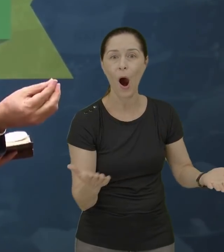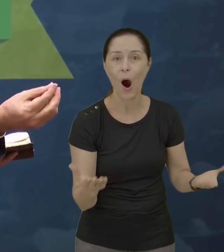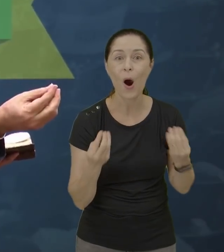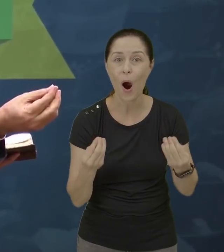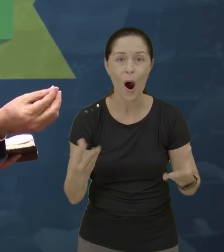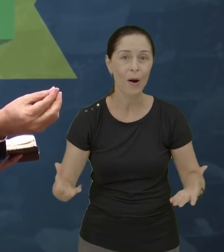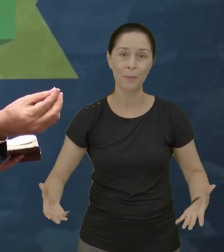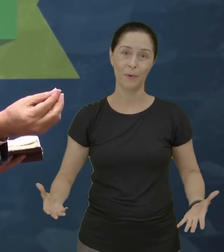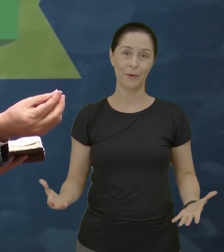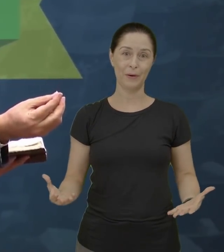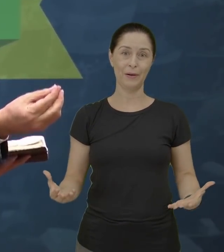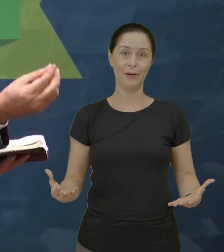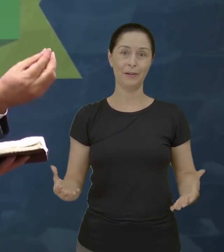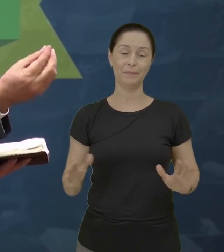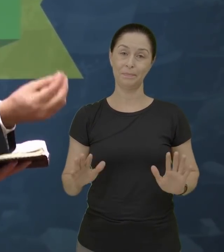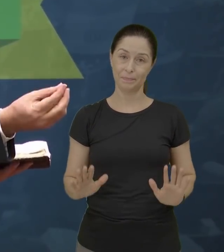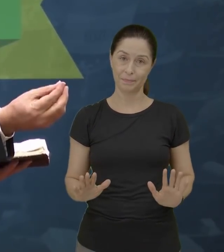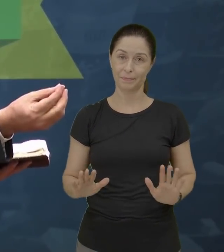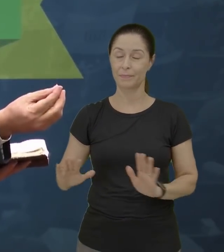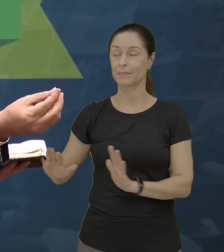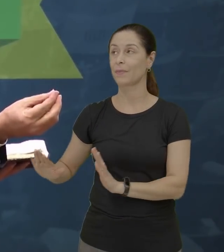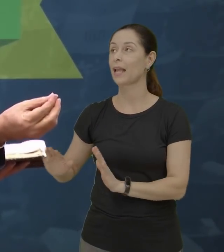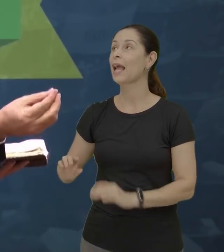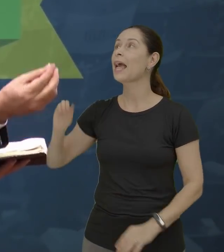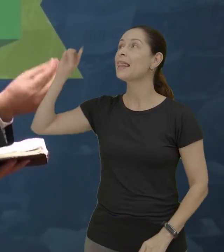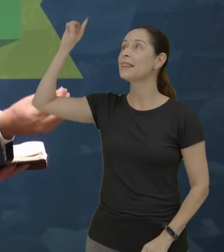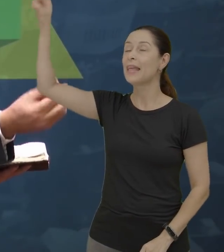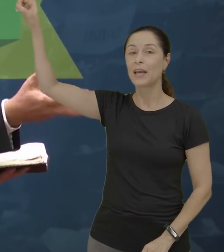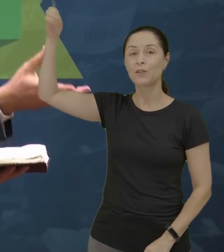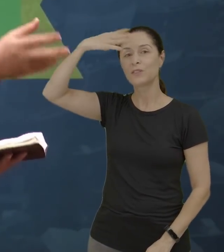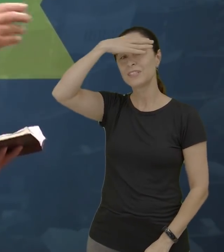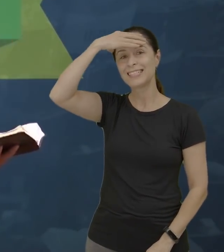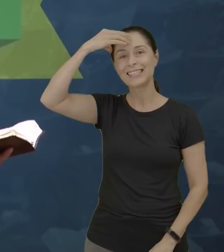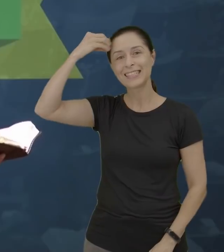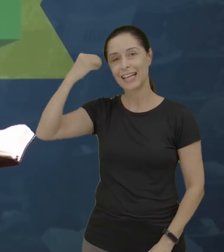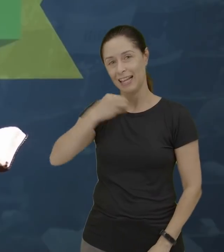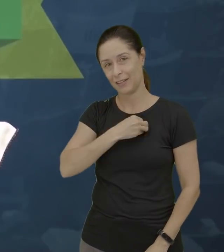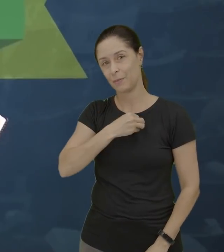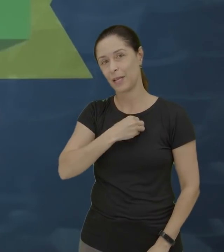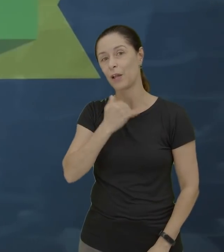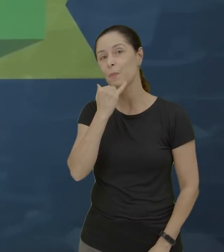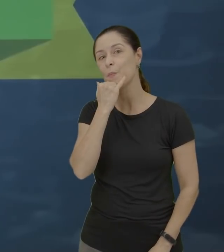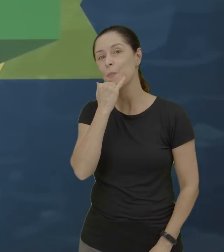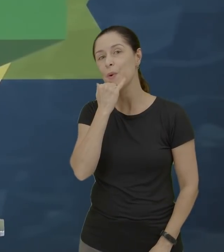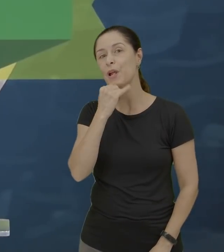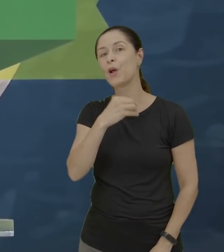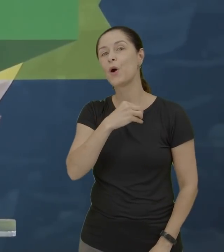pecados, se lembra dos seus atos de bondade.